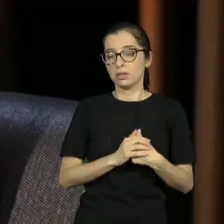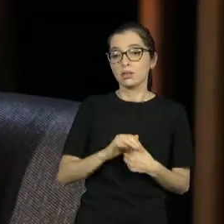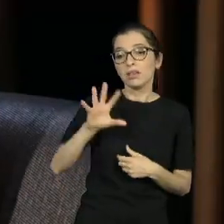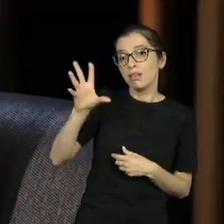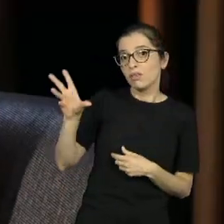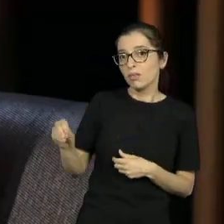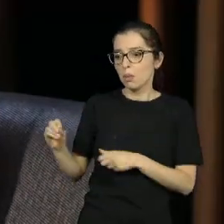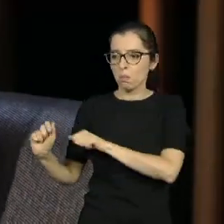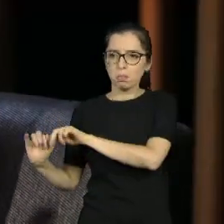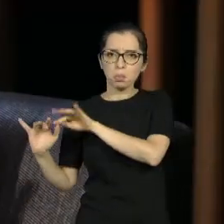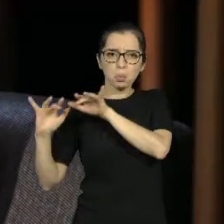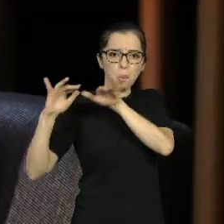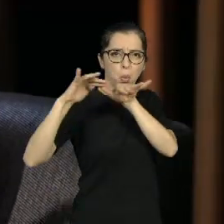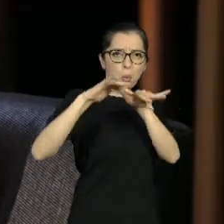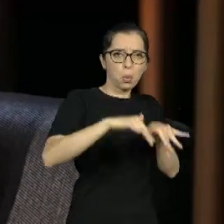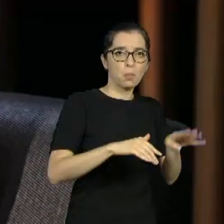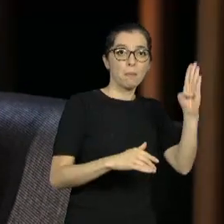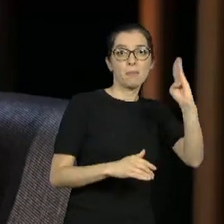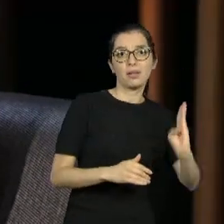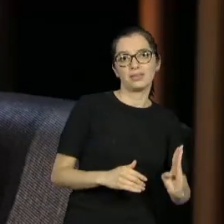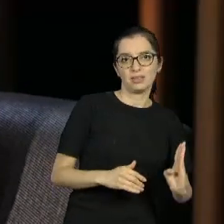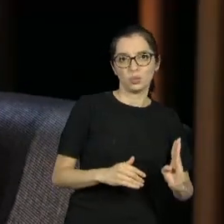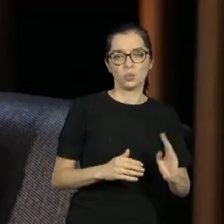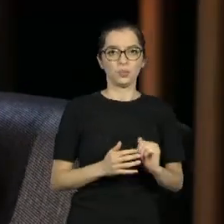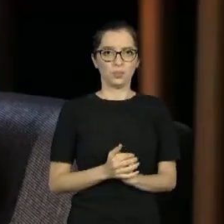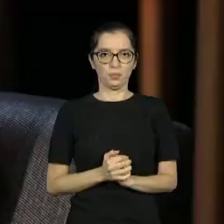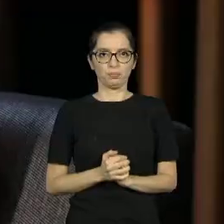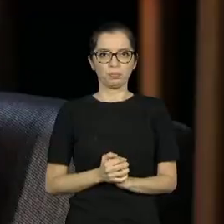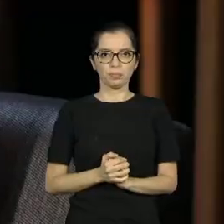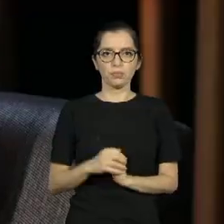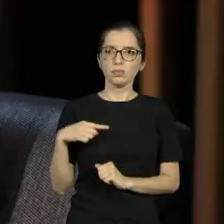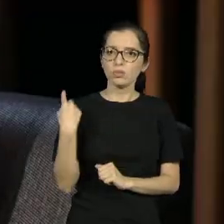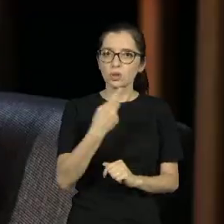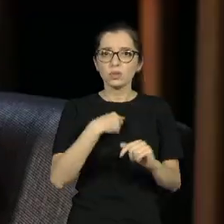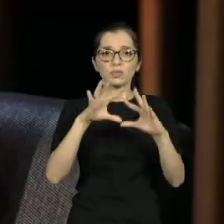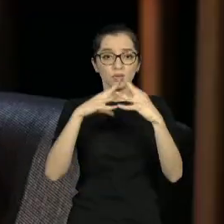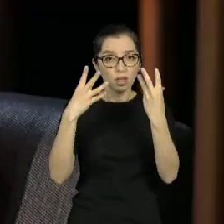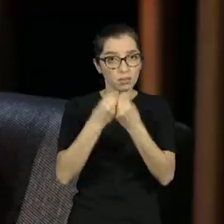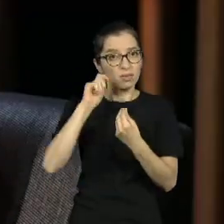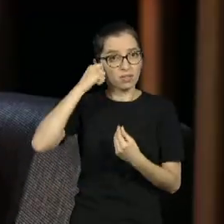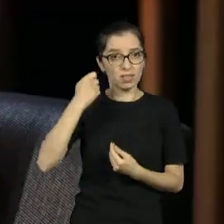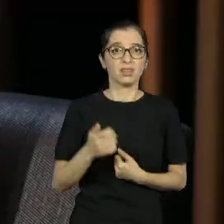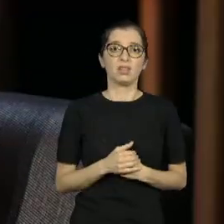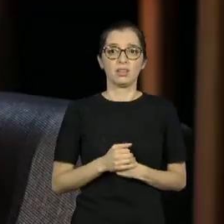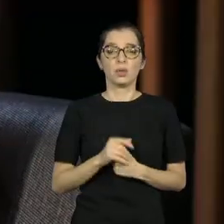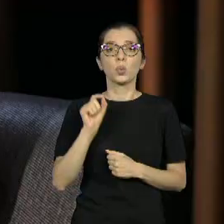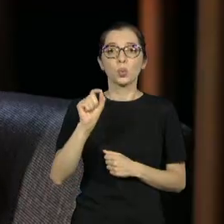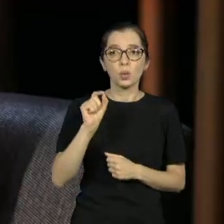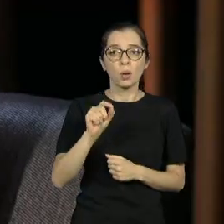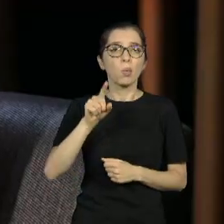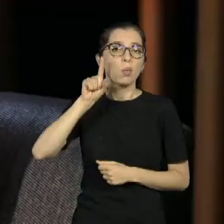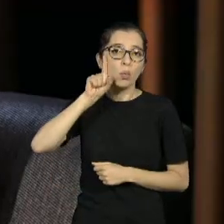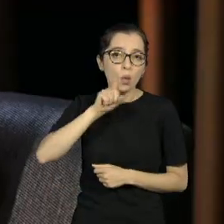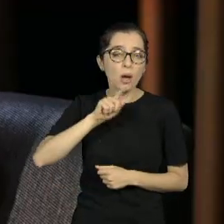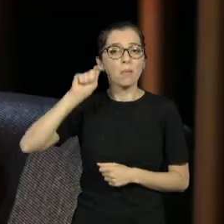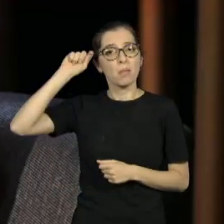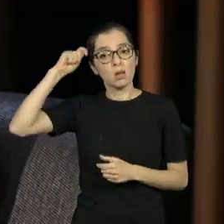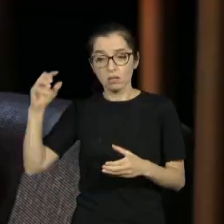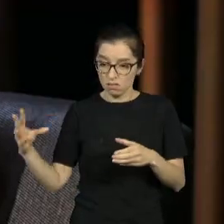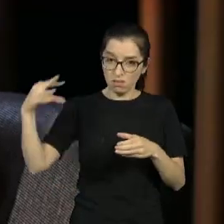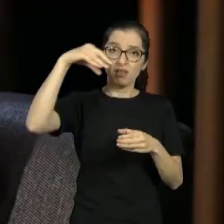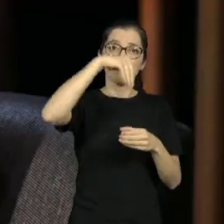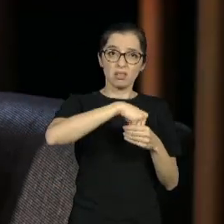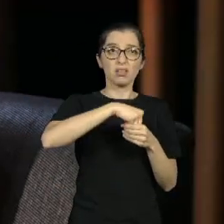como eles devem estar porque fazem parte da mesma família negra eles correspondem a 56 por cento. Um